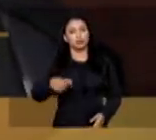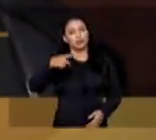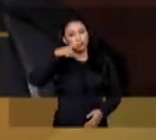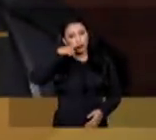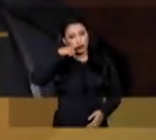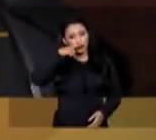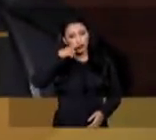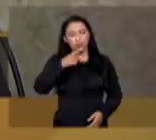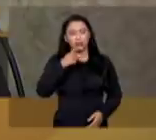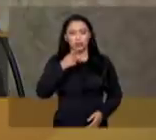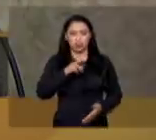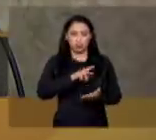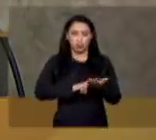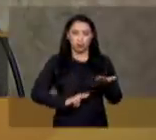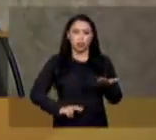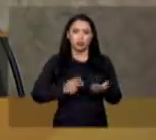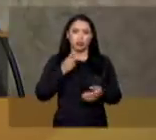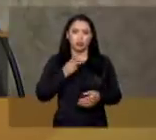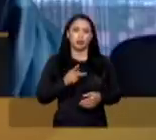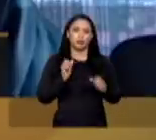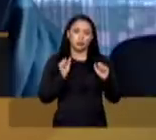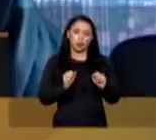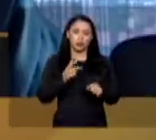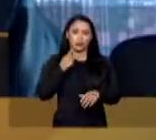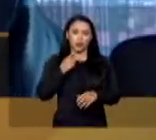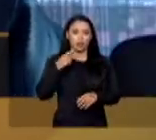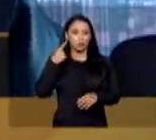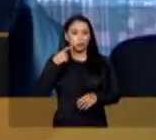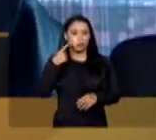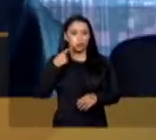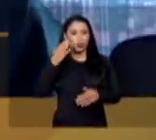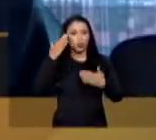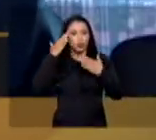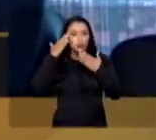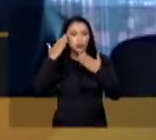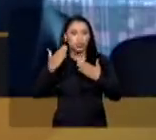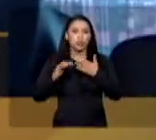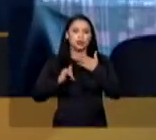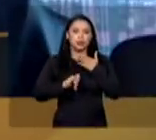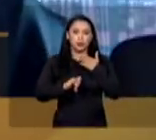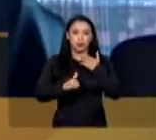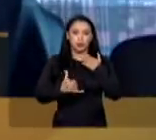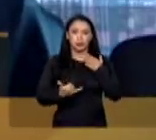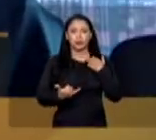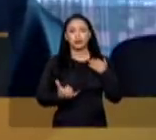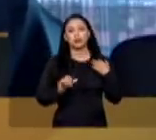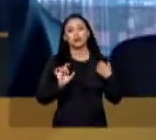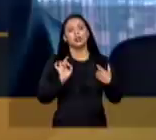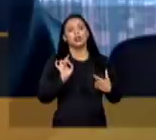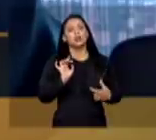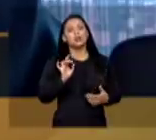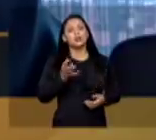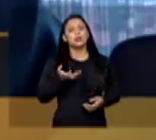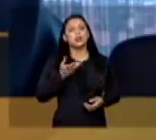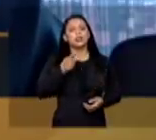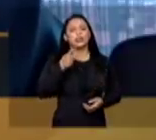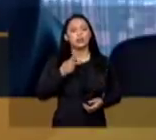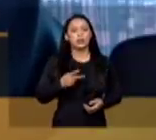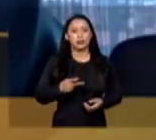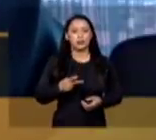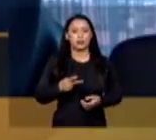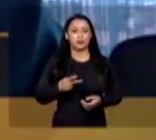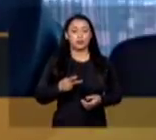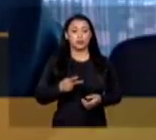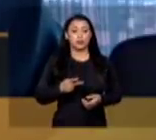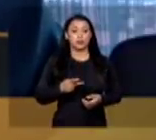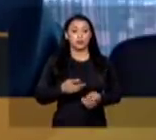advogado. Agradeço, Vossa Excelência, pela oportunidade. Apenas gostaria de dizer que,